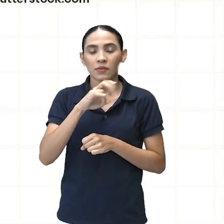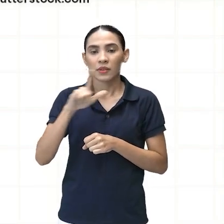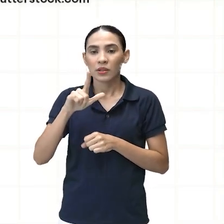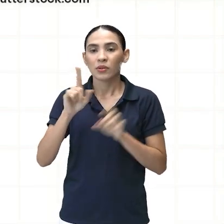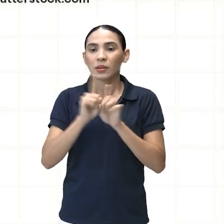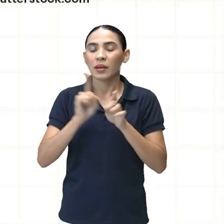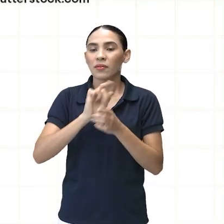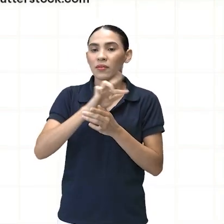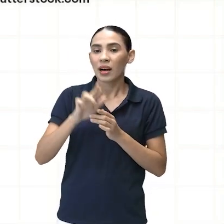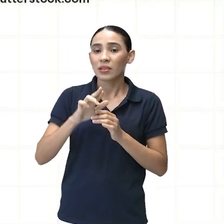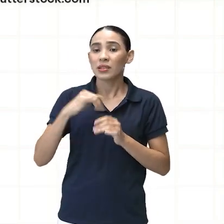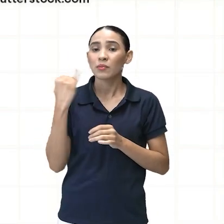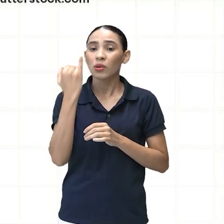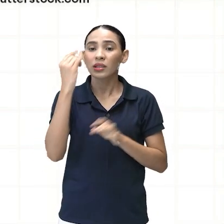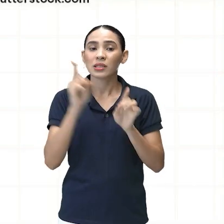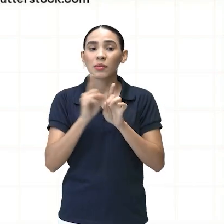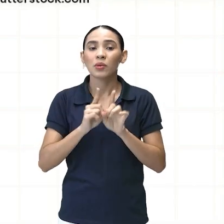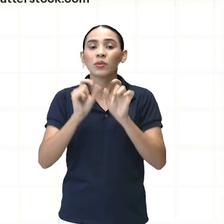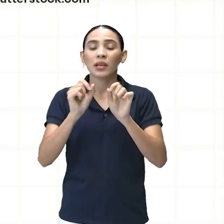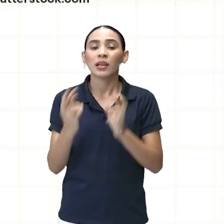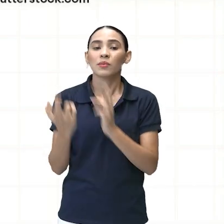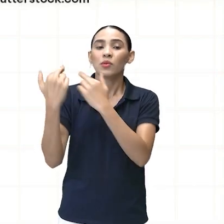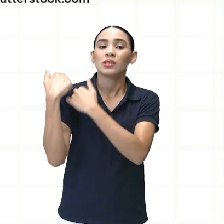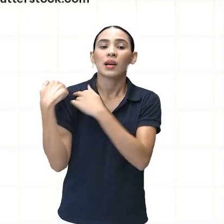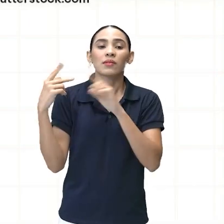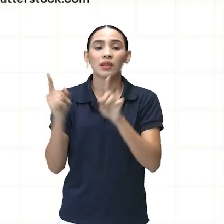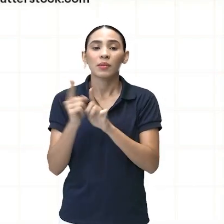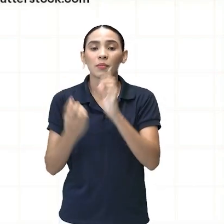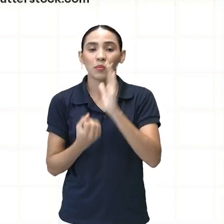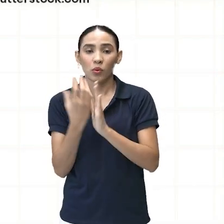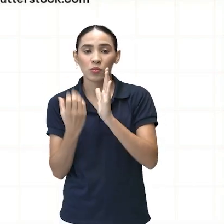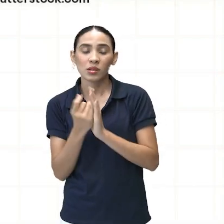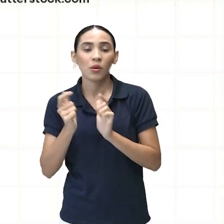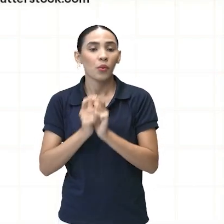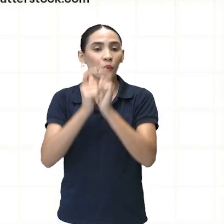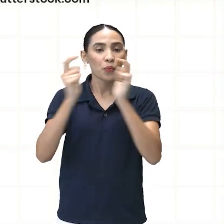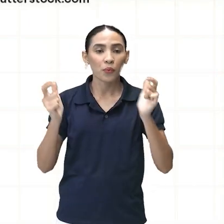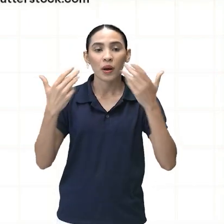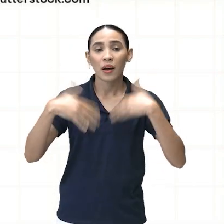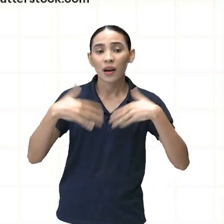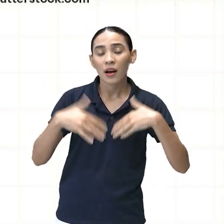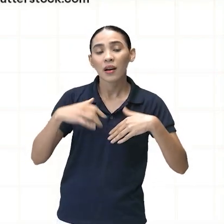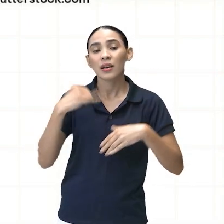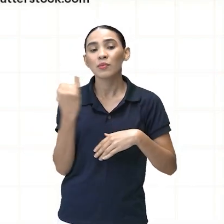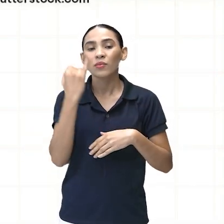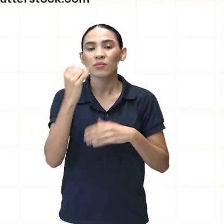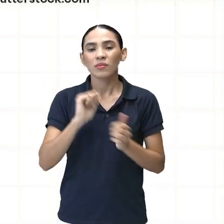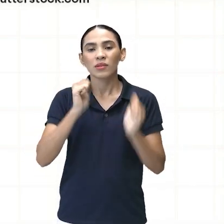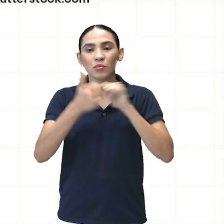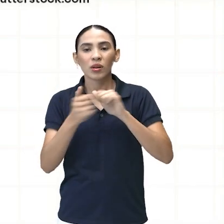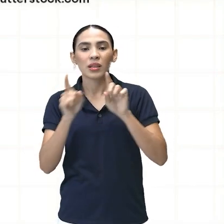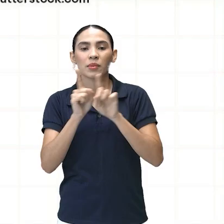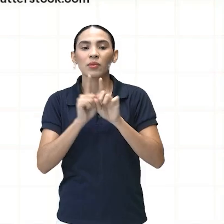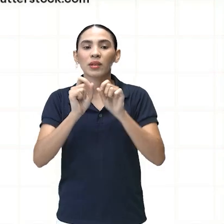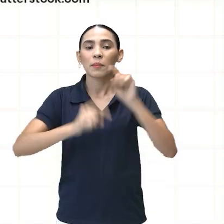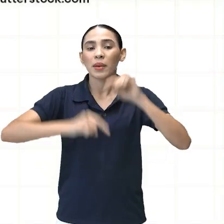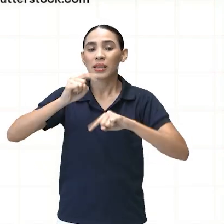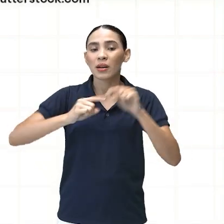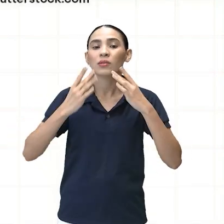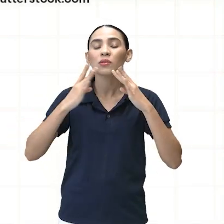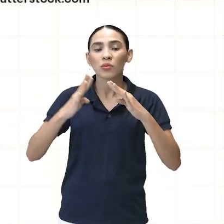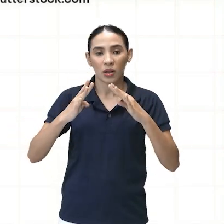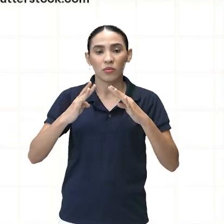outros. Importância, né? É responsável ali pela produção em larga escala, né? E por transformar ali a